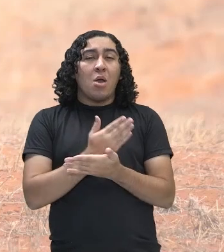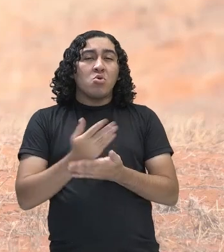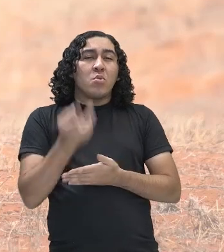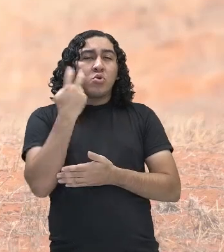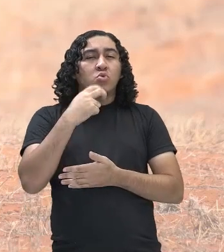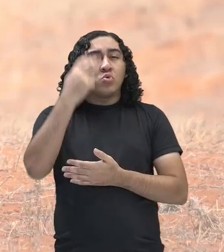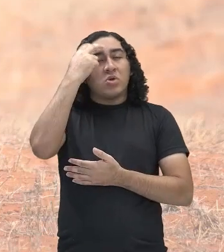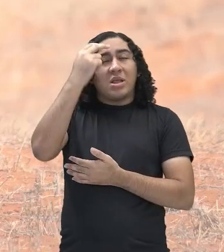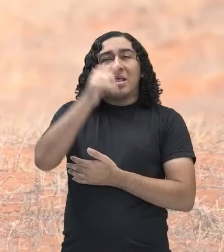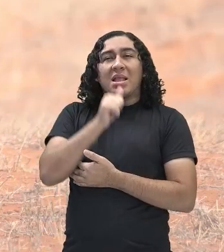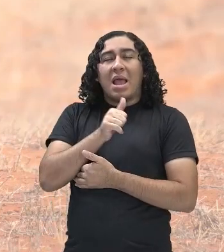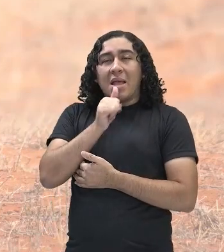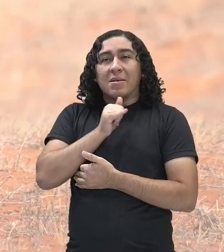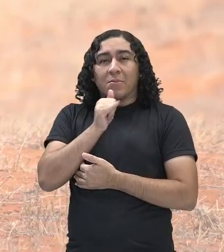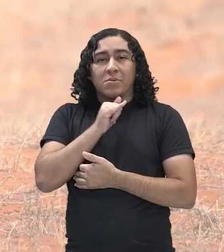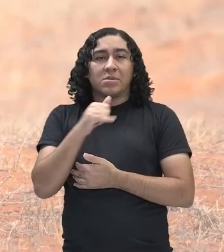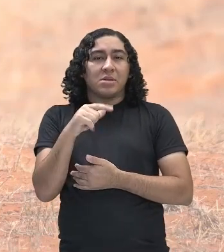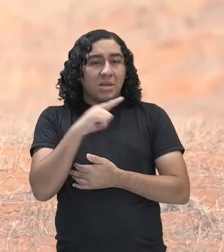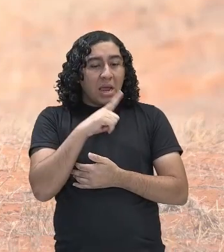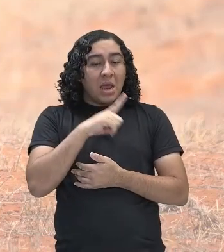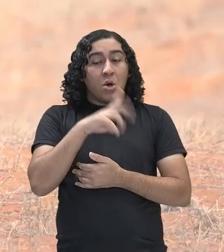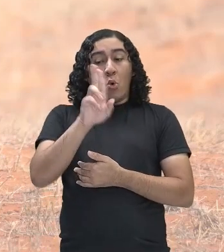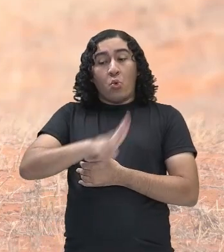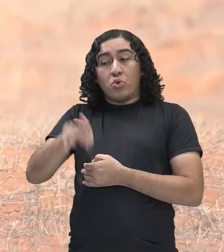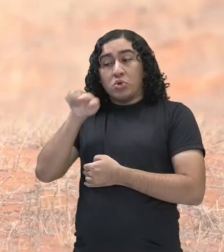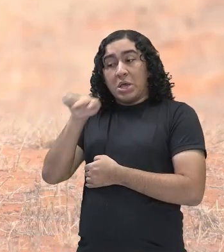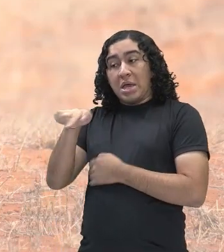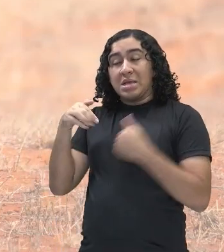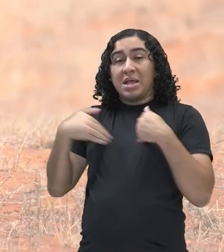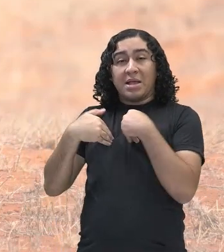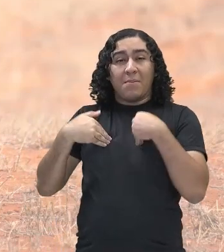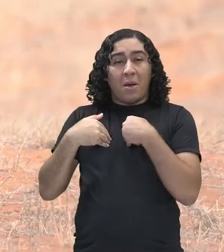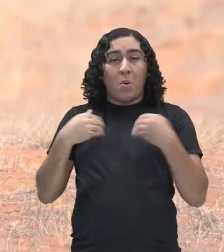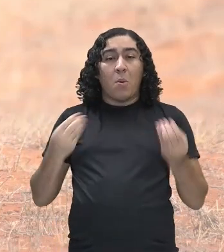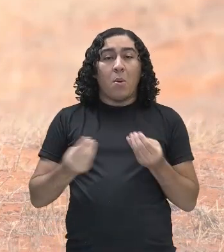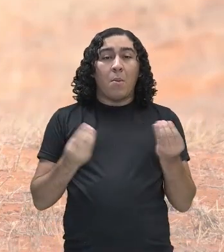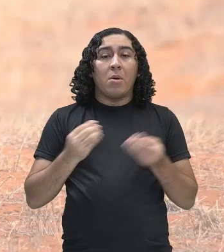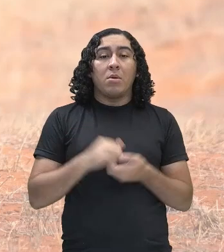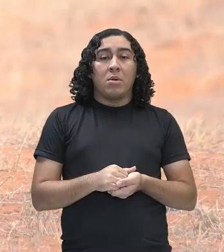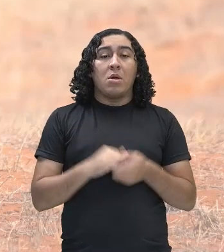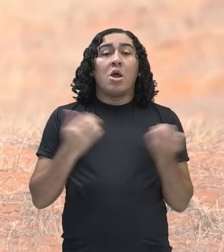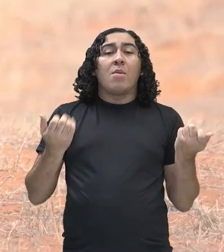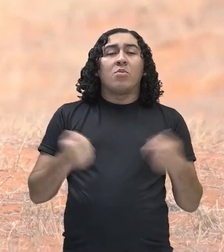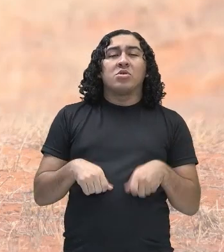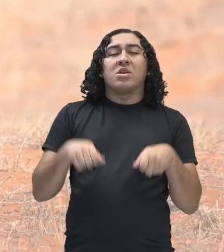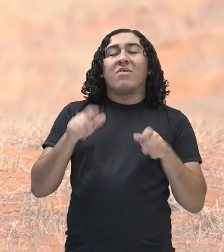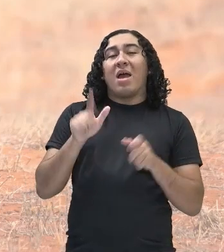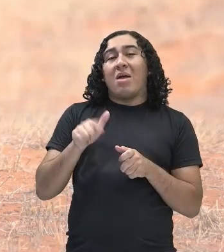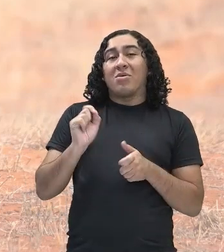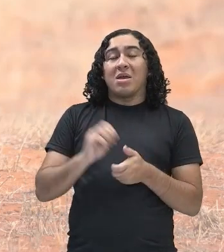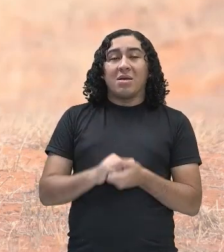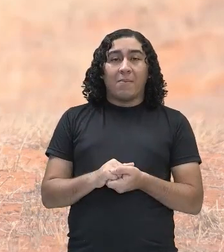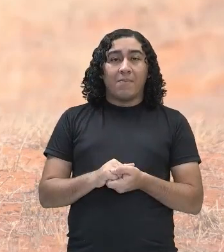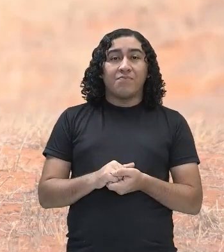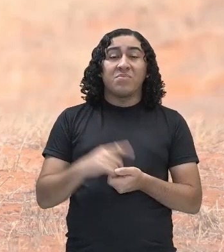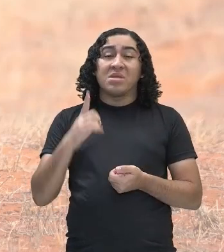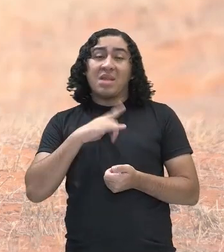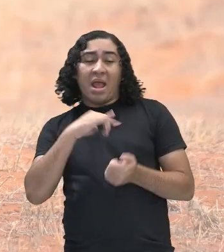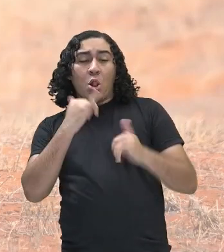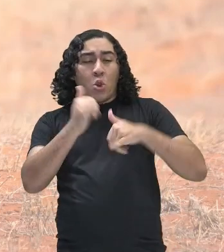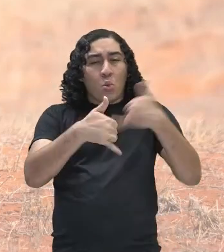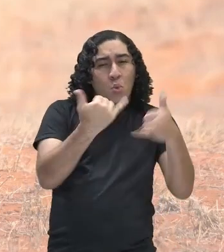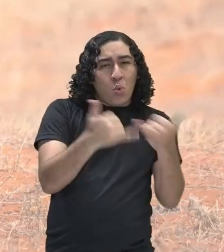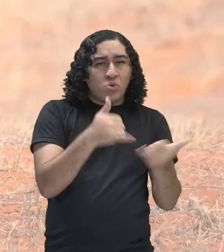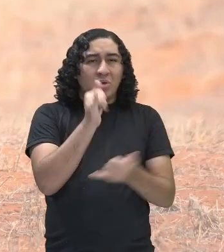assim o uso deles de forma para entretenimento, em